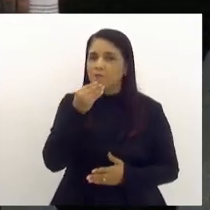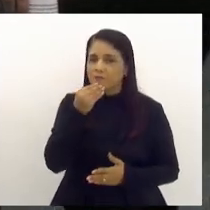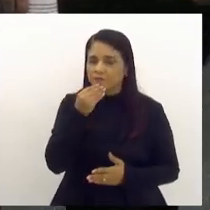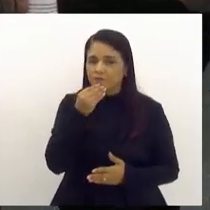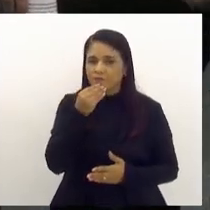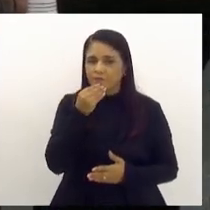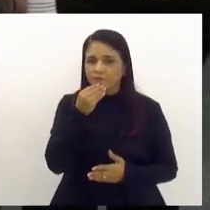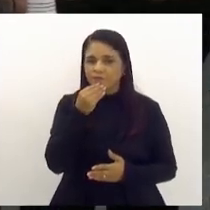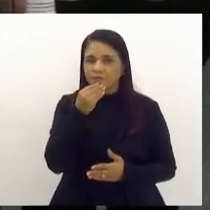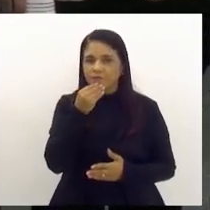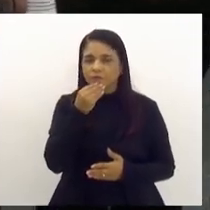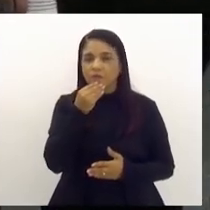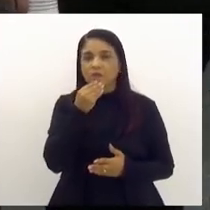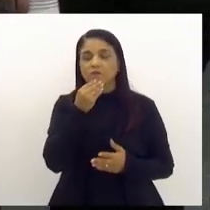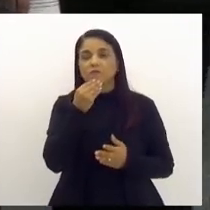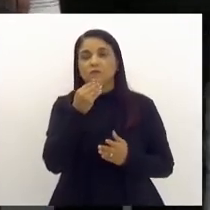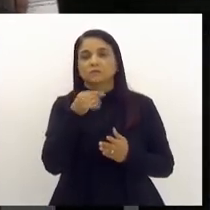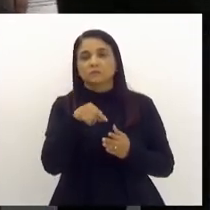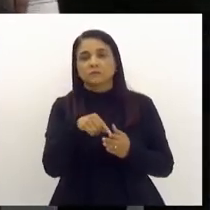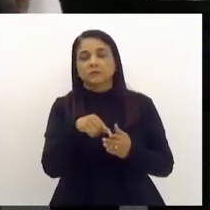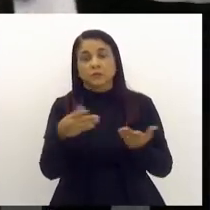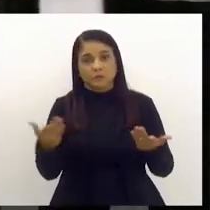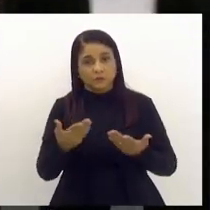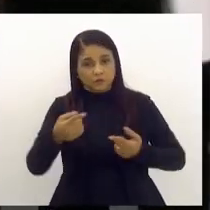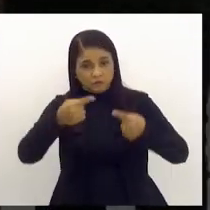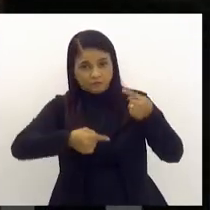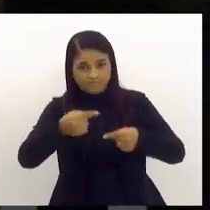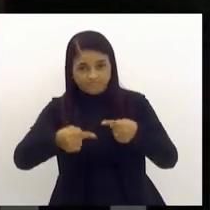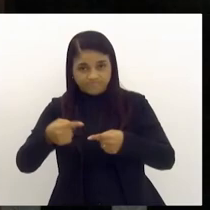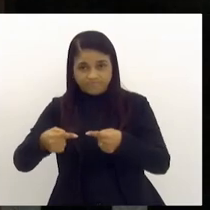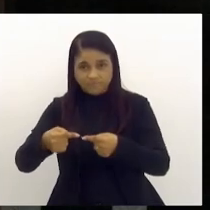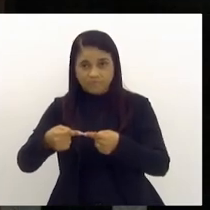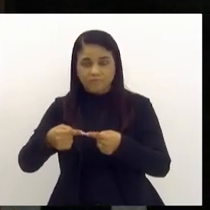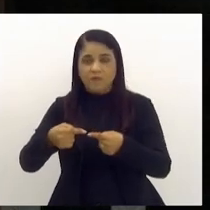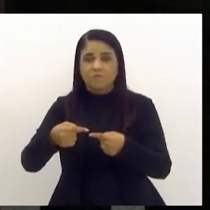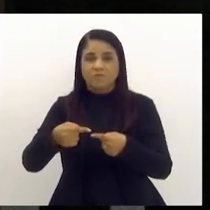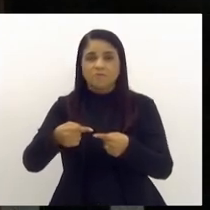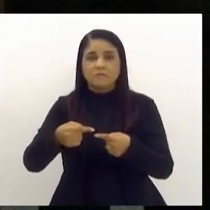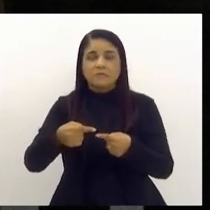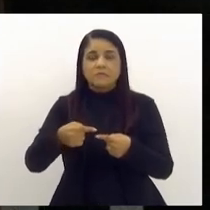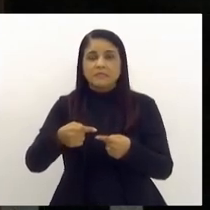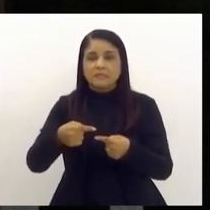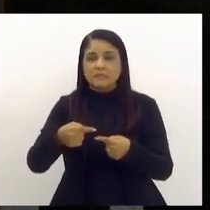o que está colocado aqui é uma situação